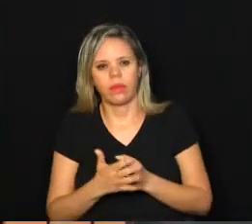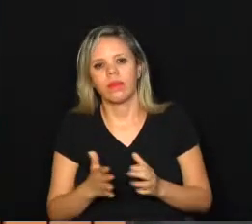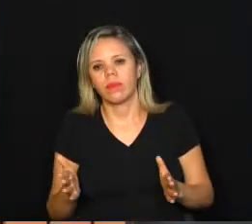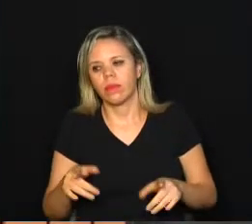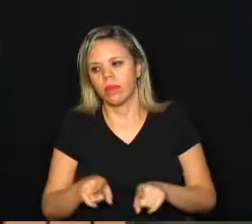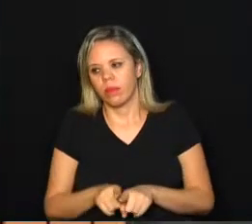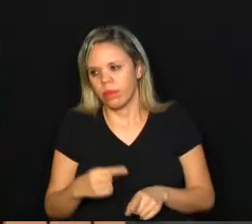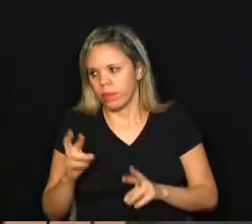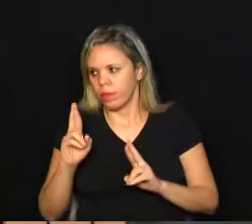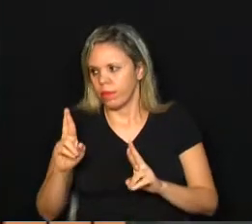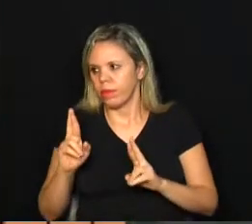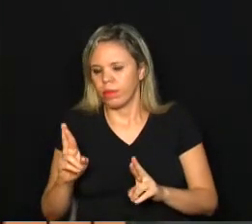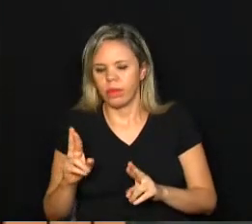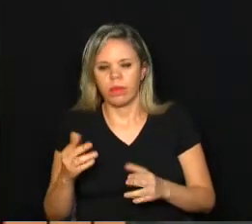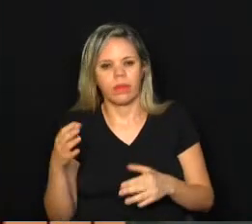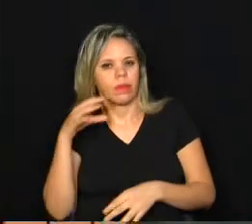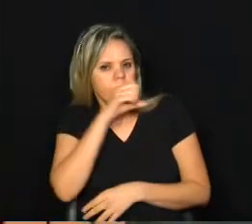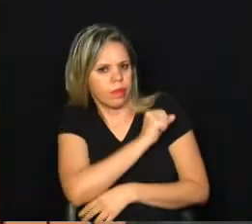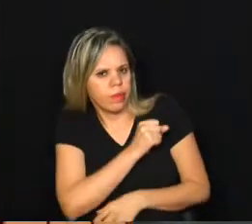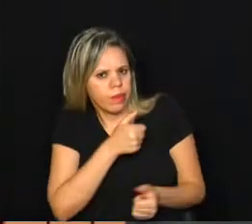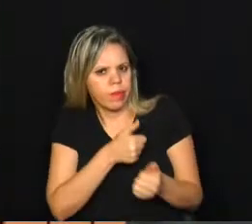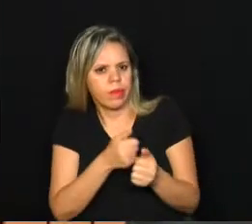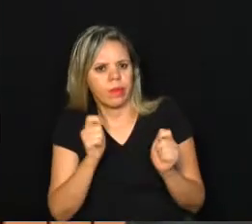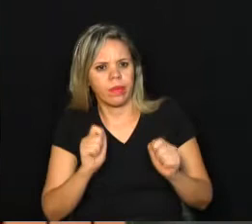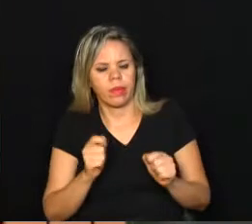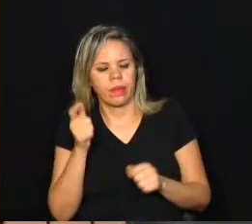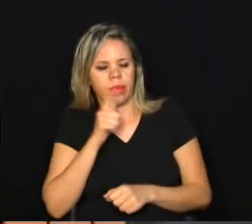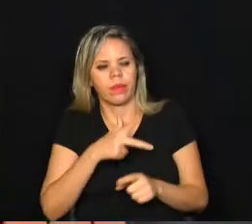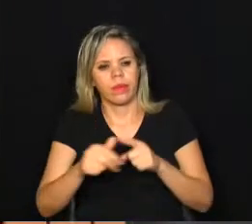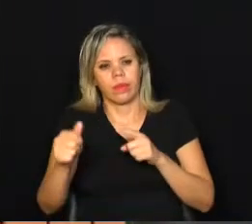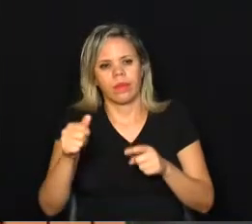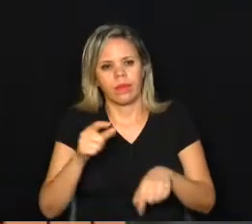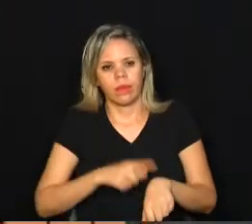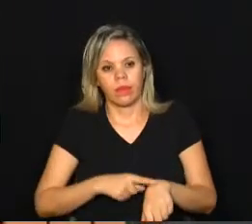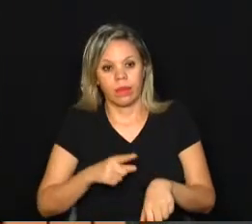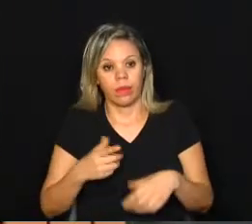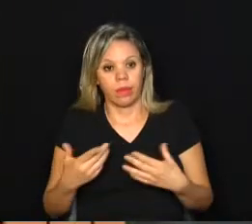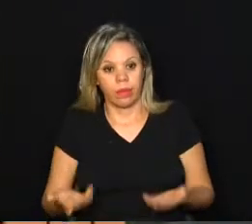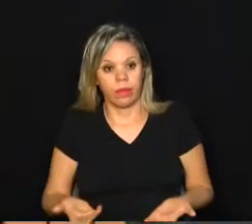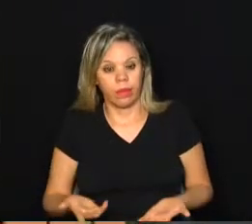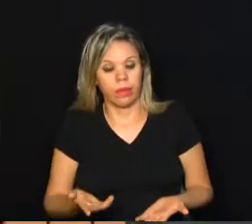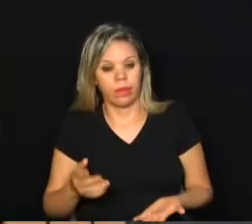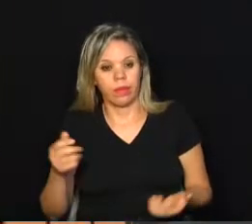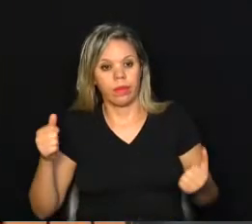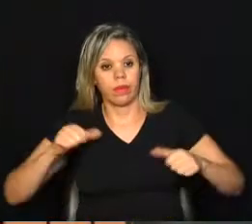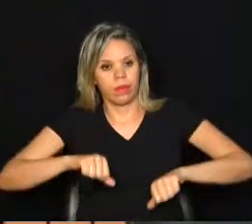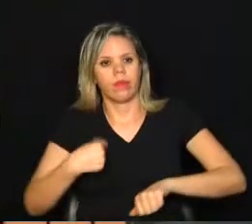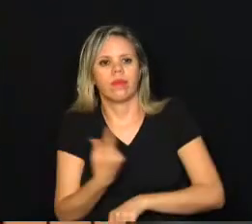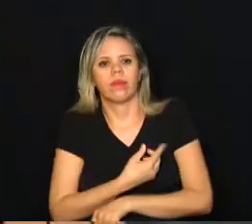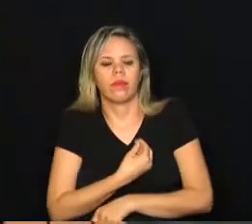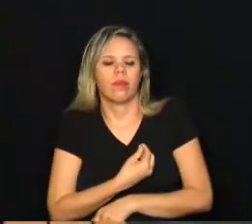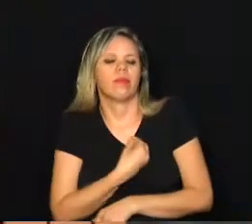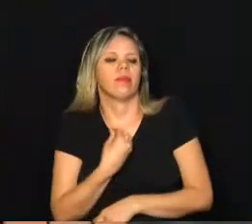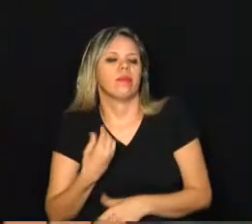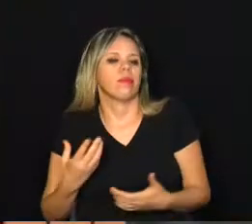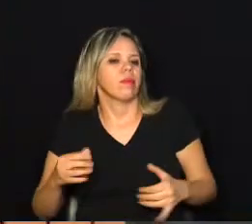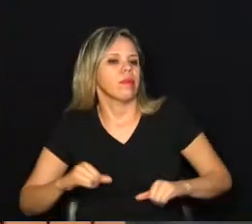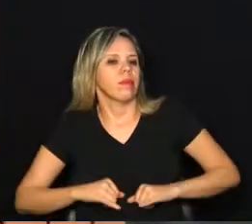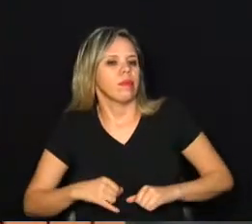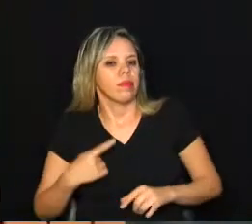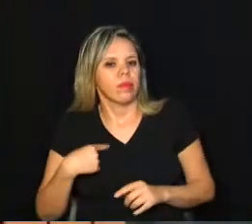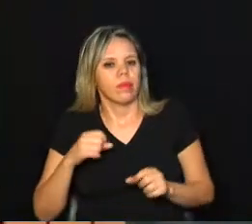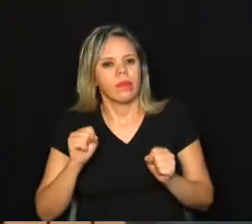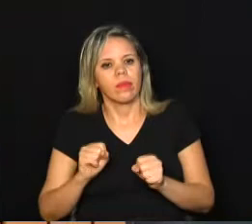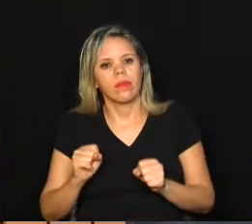que a gente espera que o mais rápido possível a gente consiga superar esse momento terrível que todos nós estamos atravessando, a gente possa